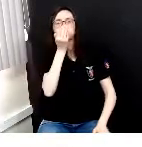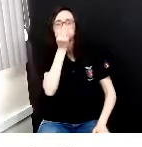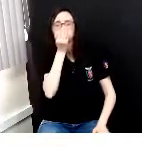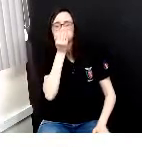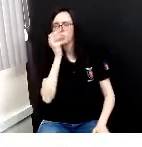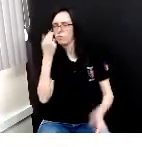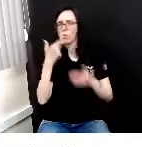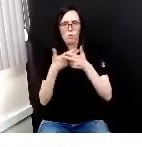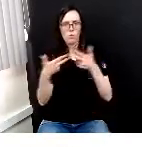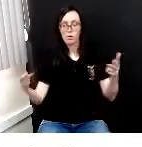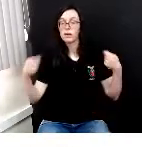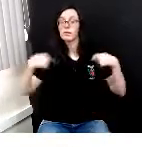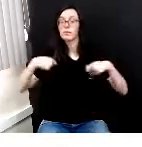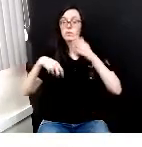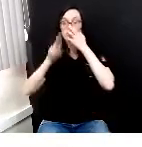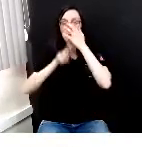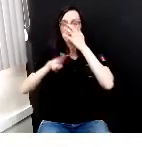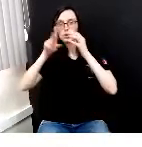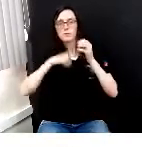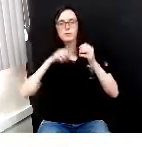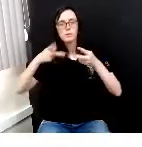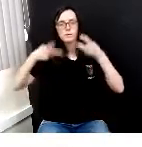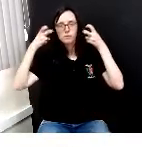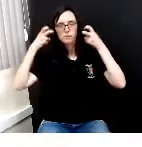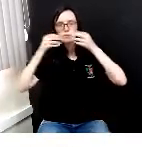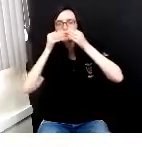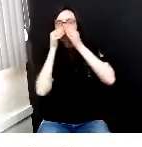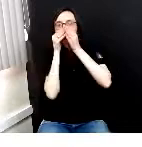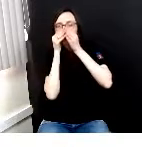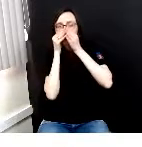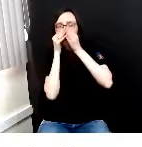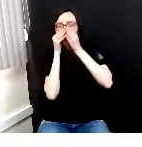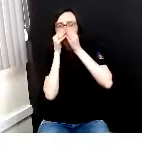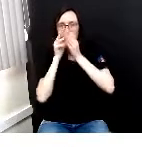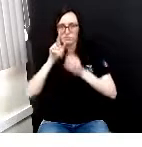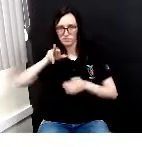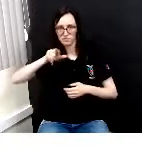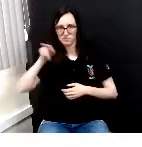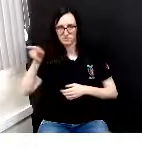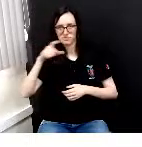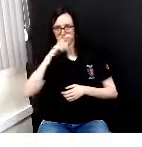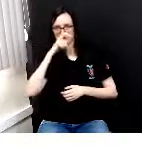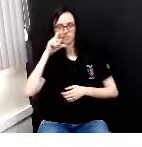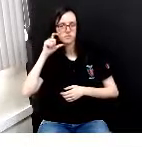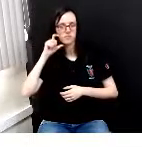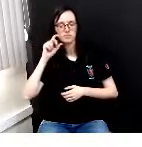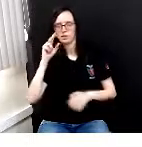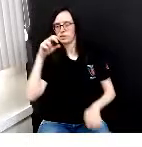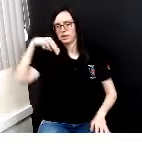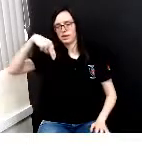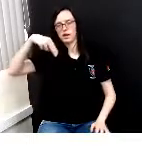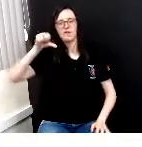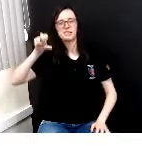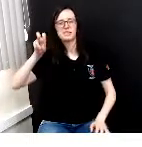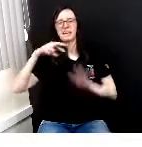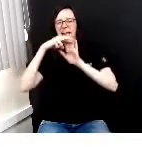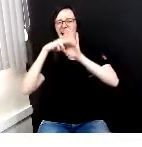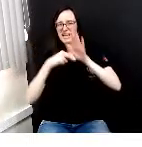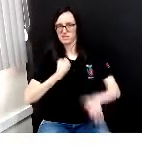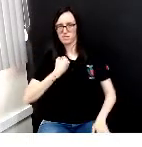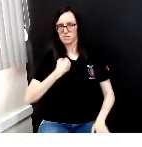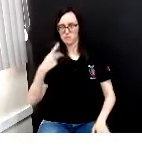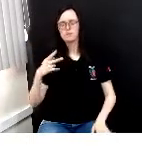de escarro, deve usar aquela máscara a bico de pato, também chamada de N95. E na volta